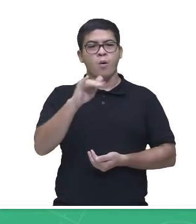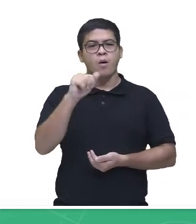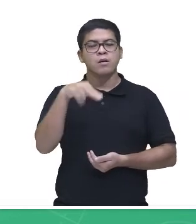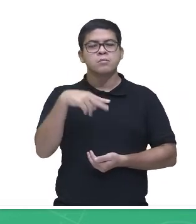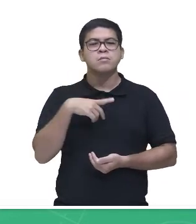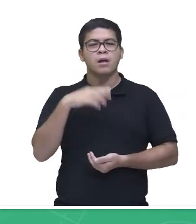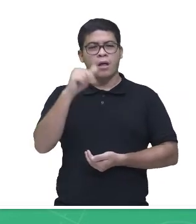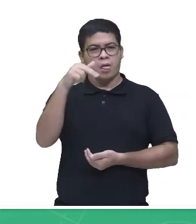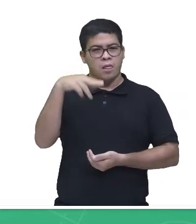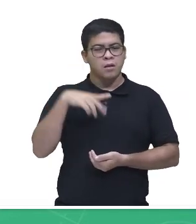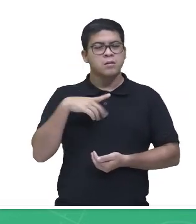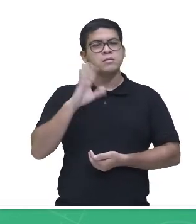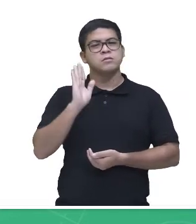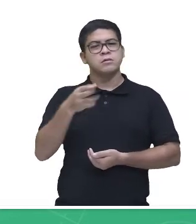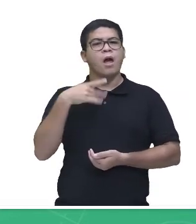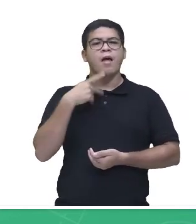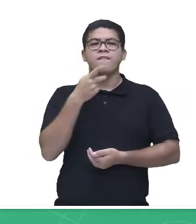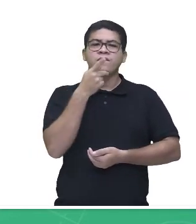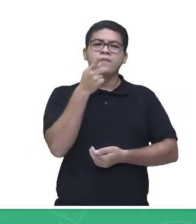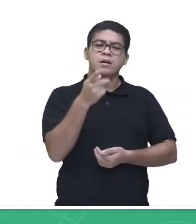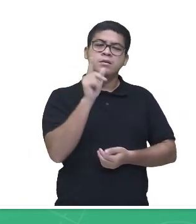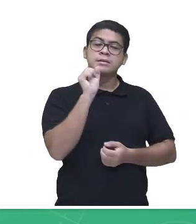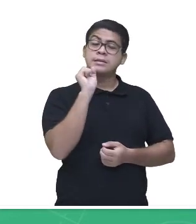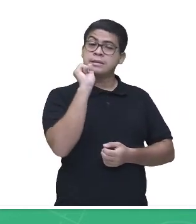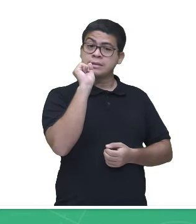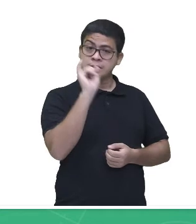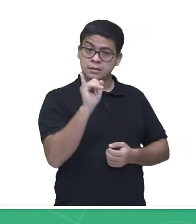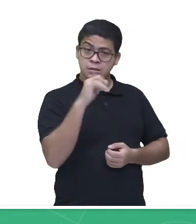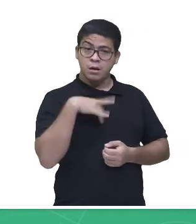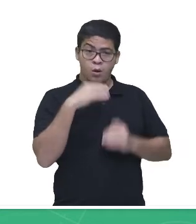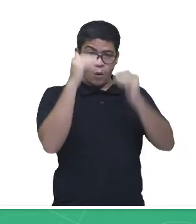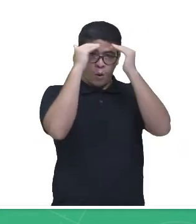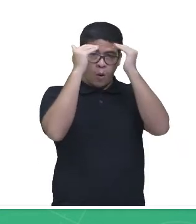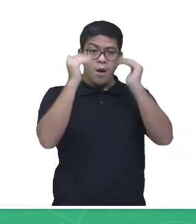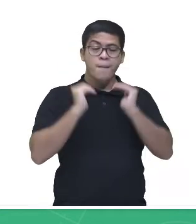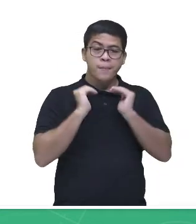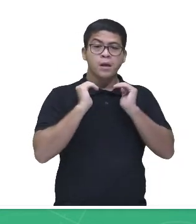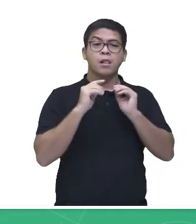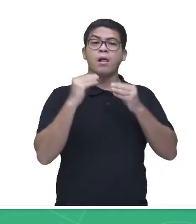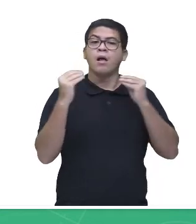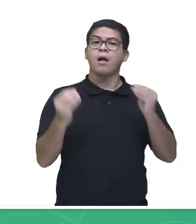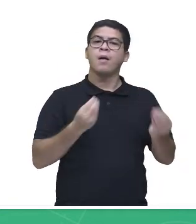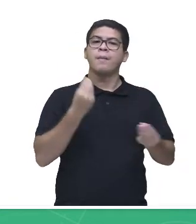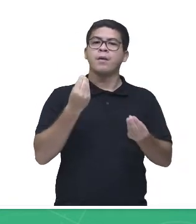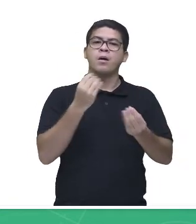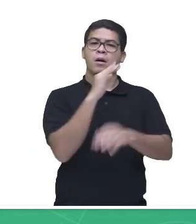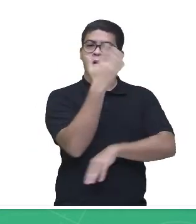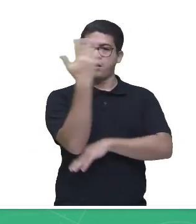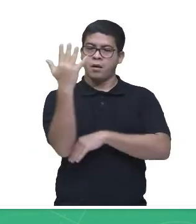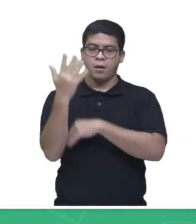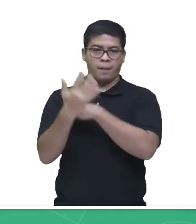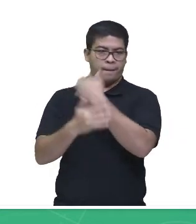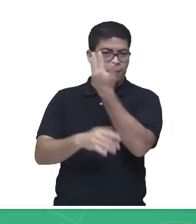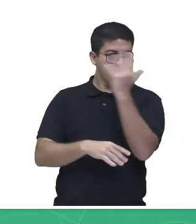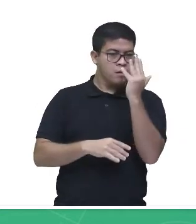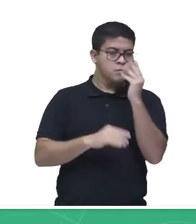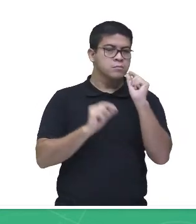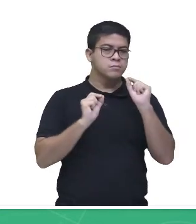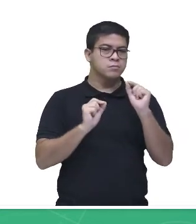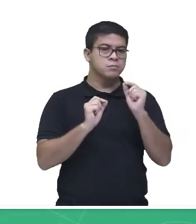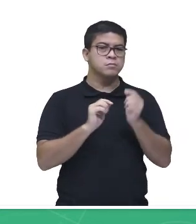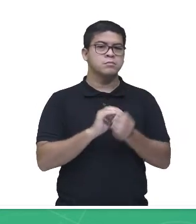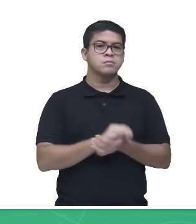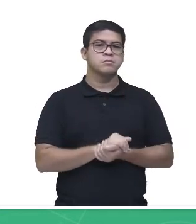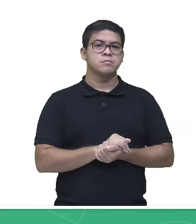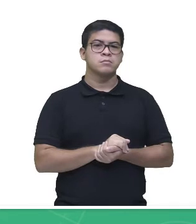quem? Eles, o Juan e Ana, han dicho sí com respeito ao meio ambiente. Está aqui o Juan e